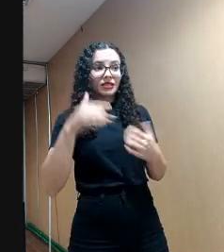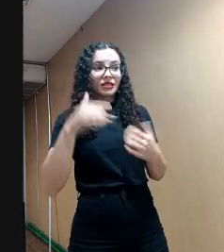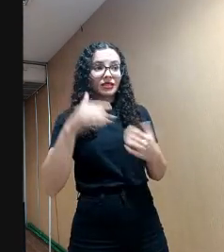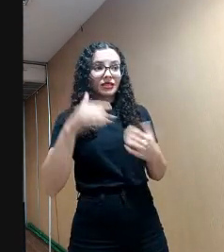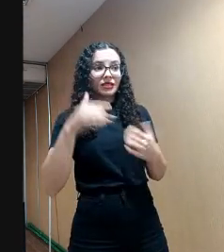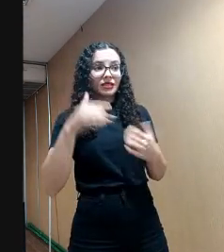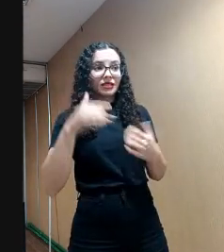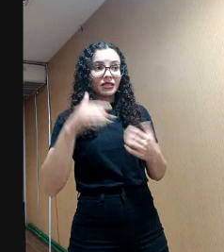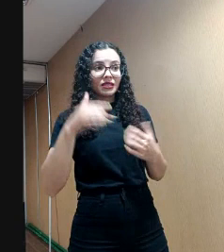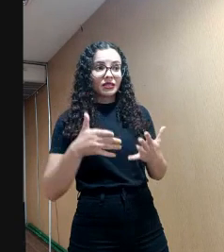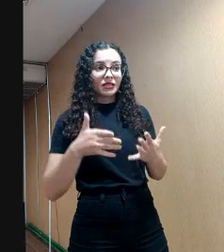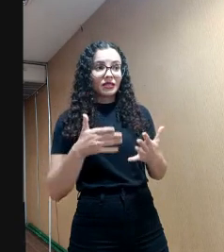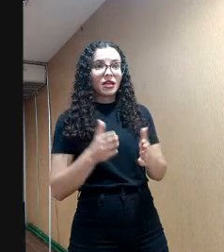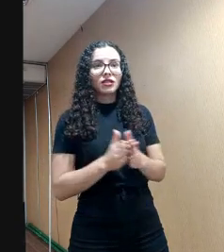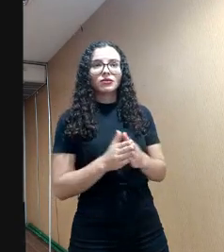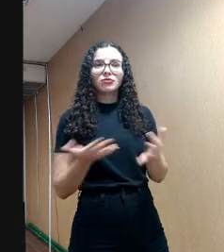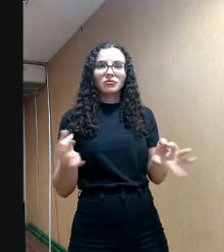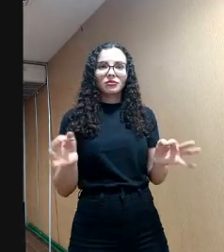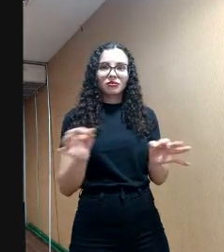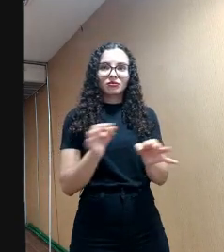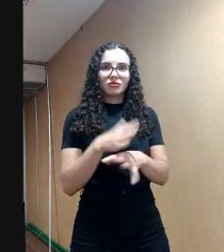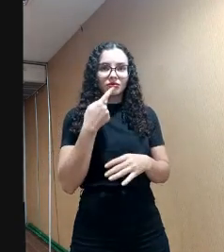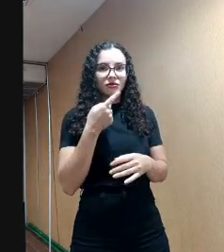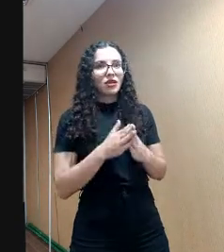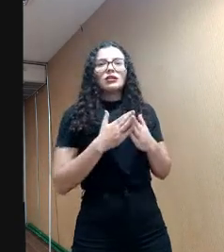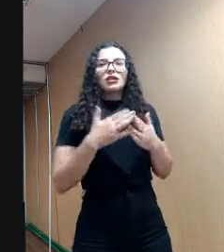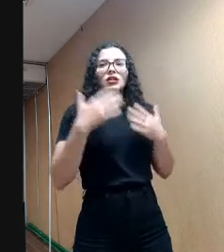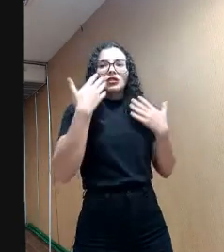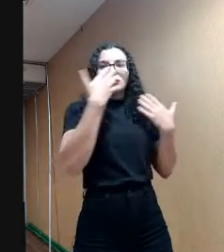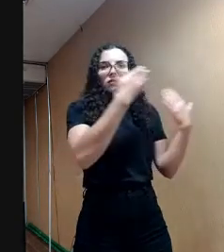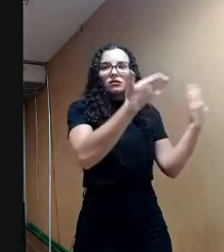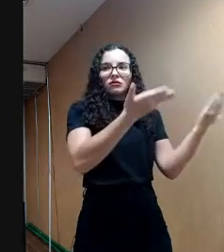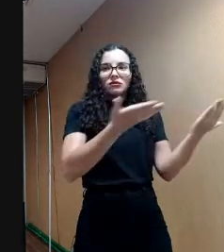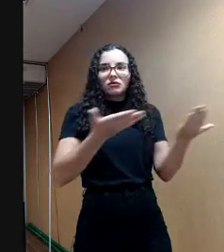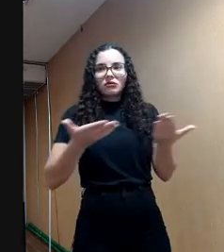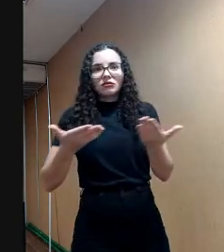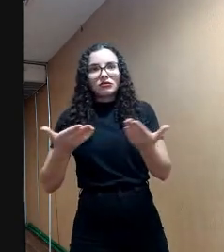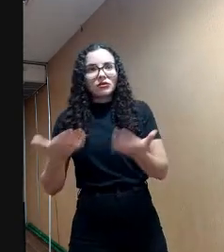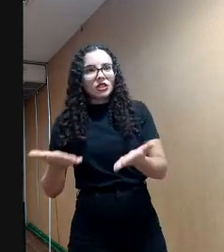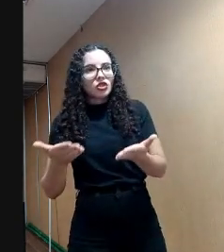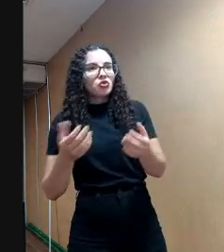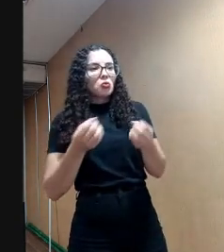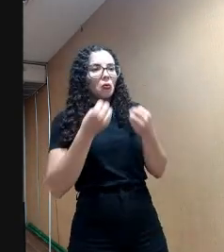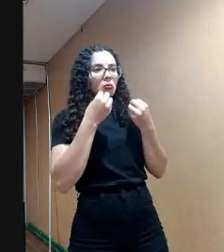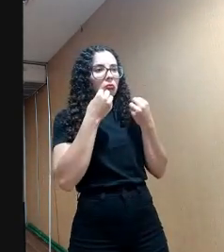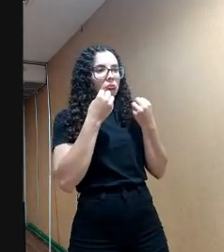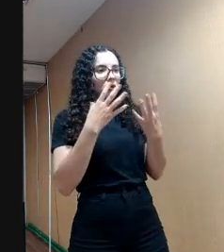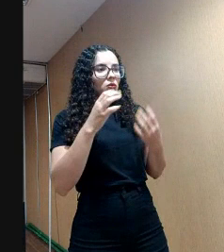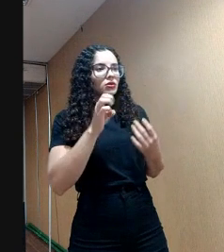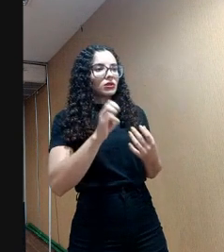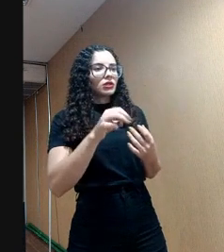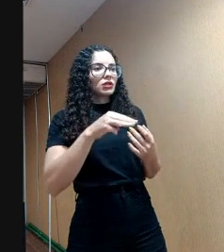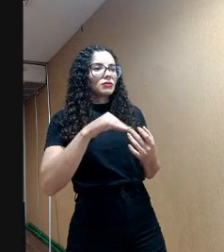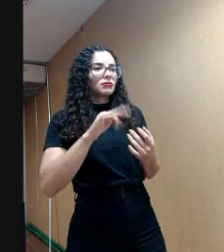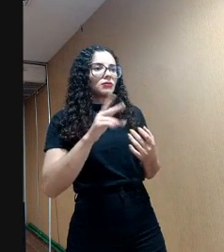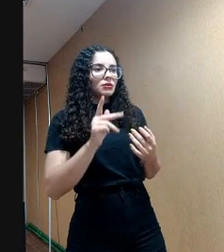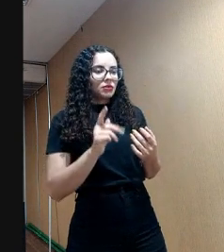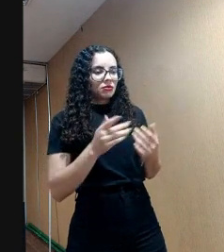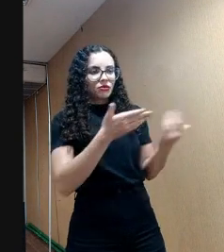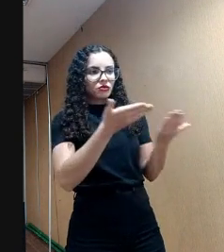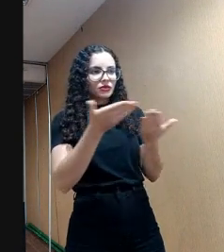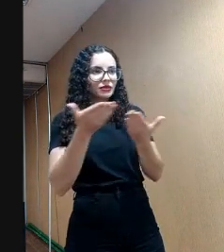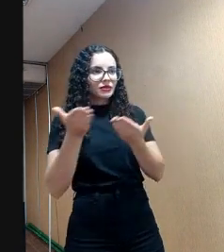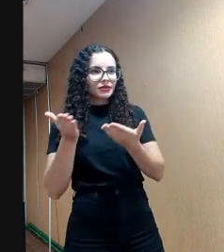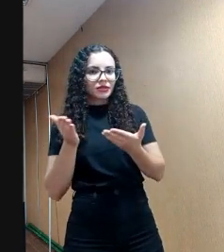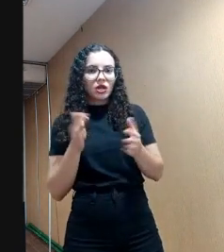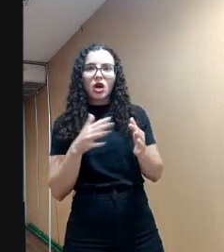minha fala desejando um excelente evento para todos vocês e parabenizando, mais uma vez, a comissão organizadora, todos